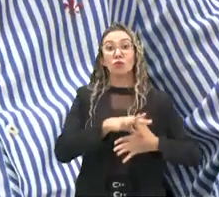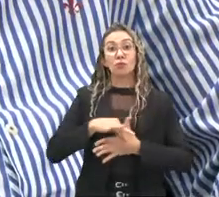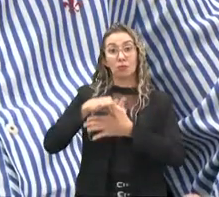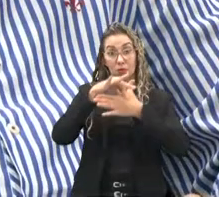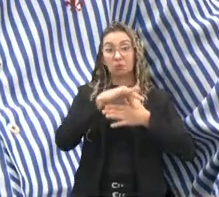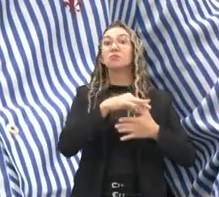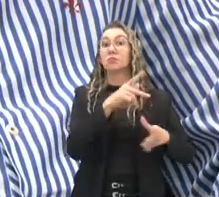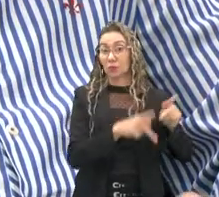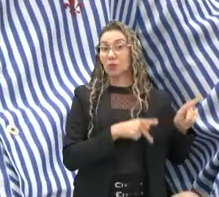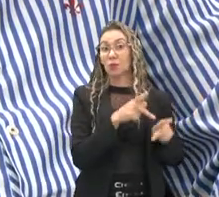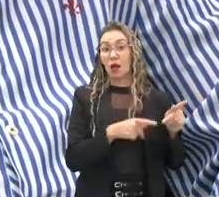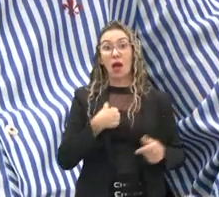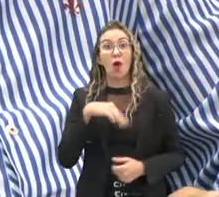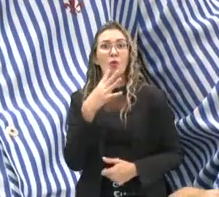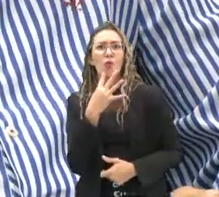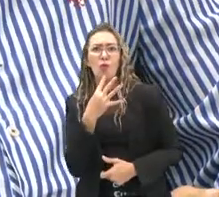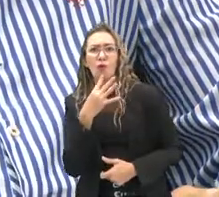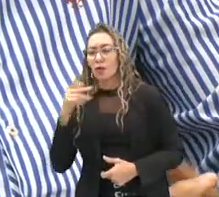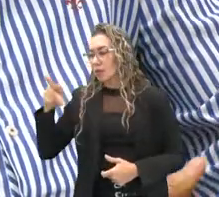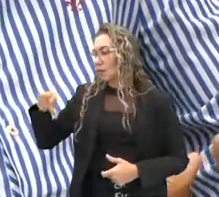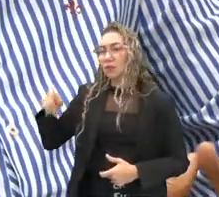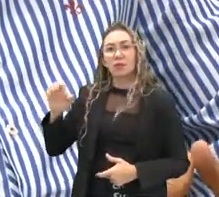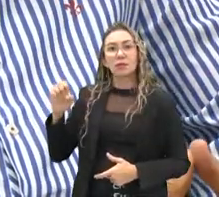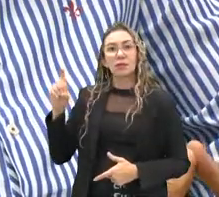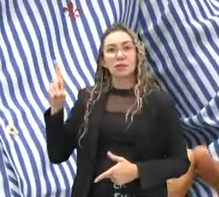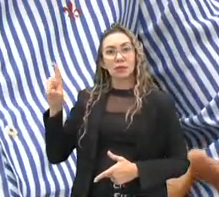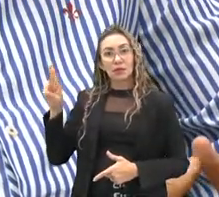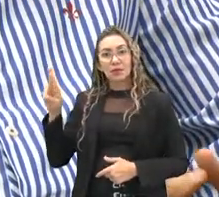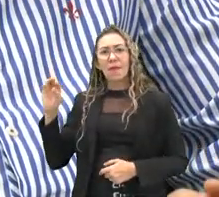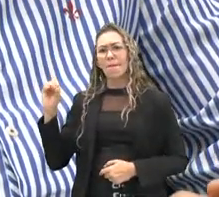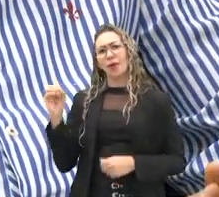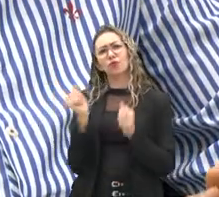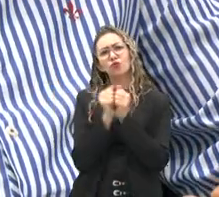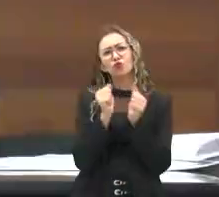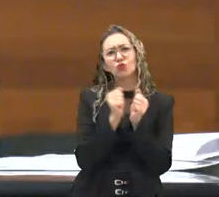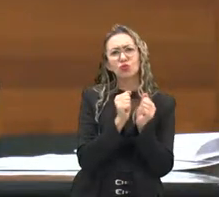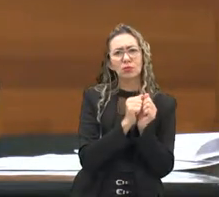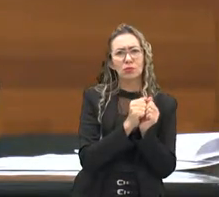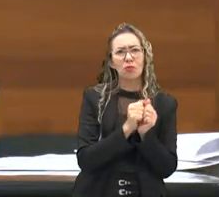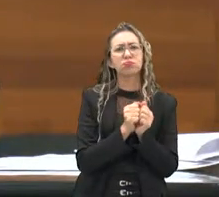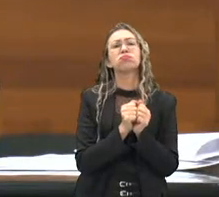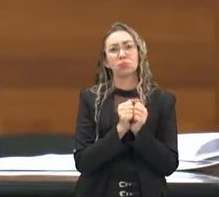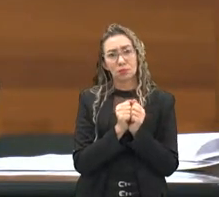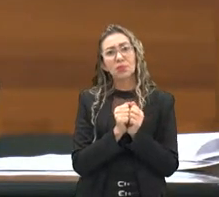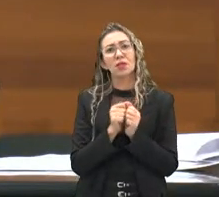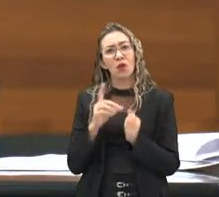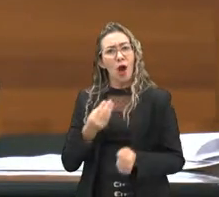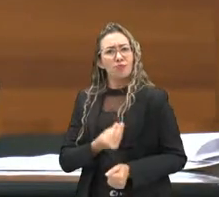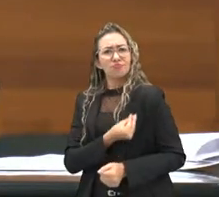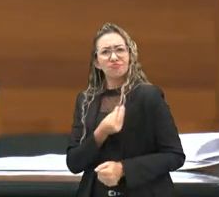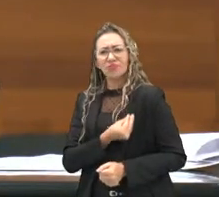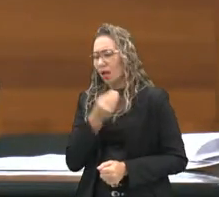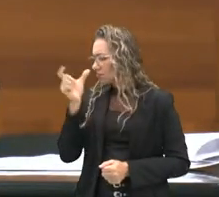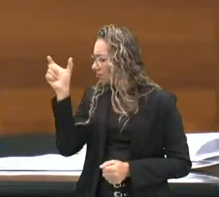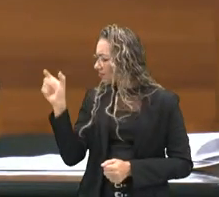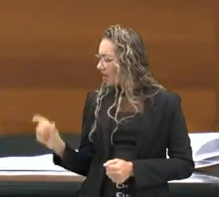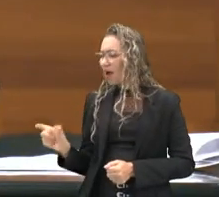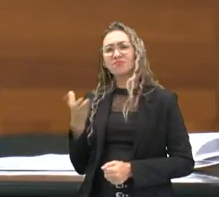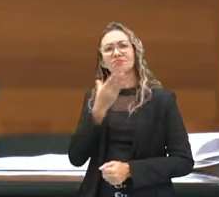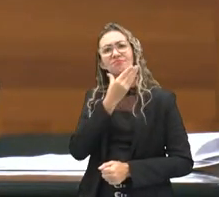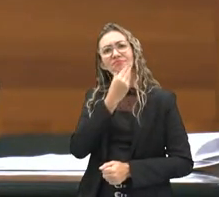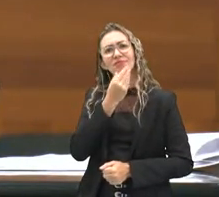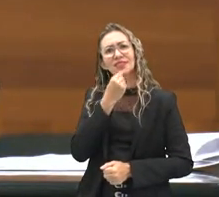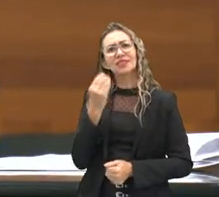conheci acompanhando nas suas jornadas. A vida e obra de Filinto Miller estão, sem dúvida alguma, meus amigos,